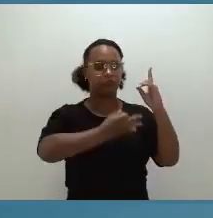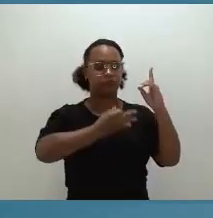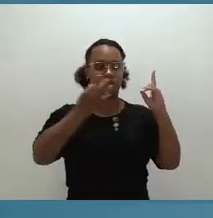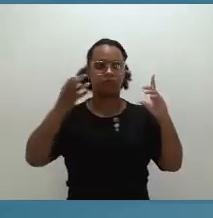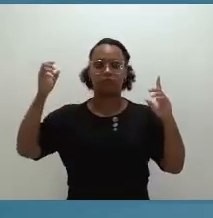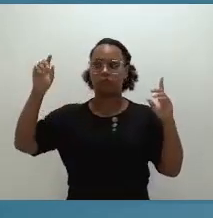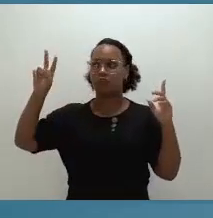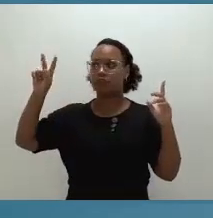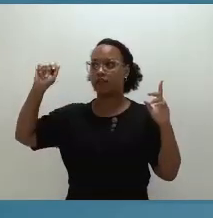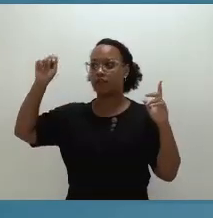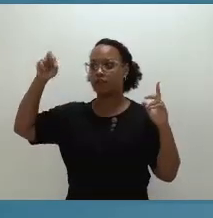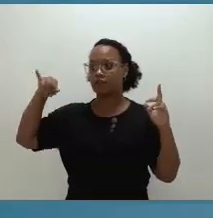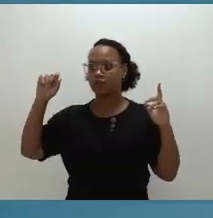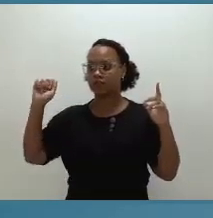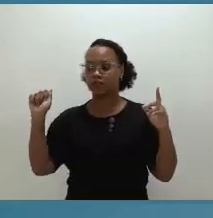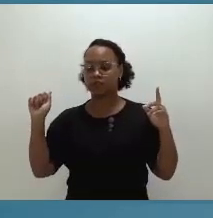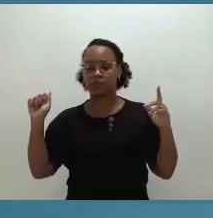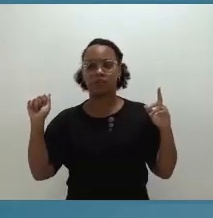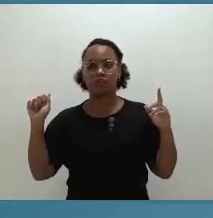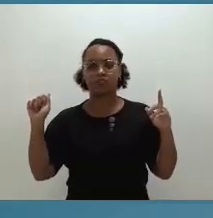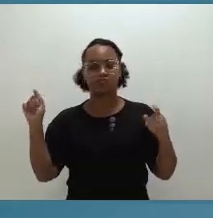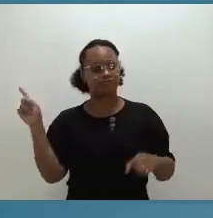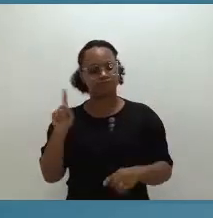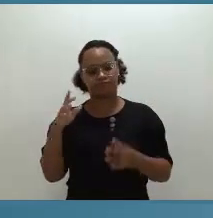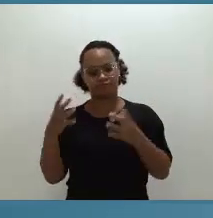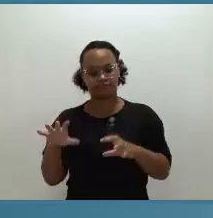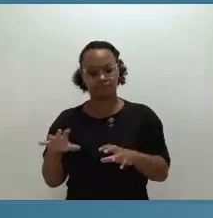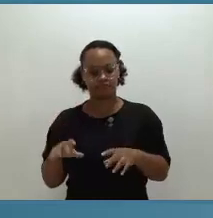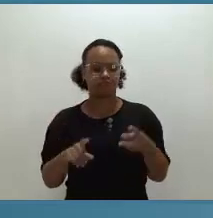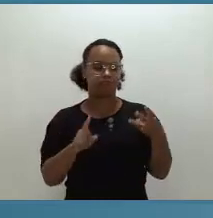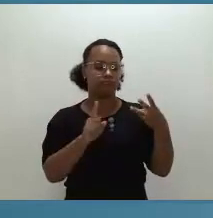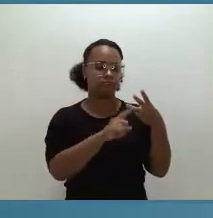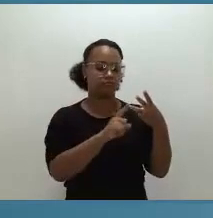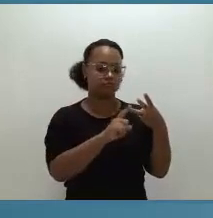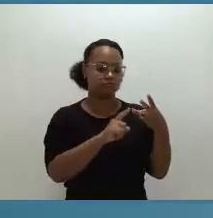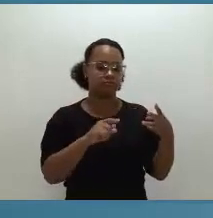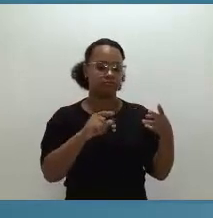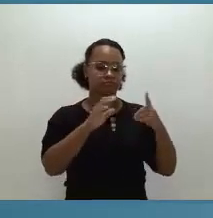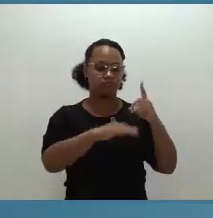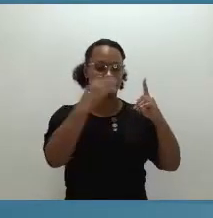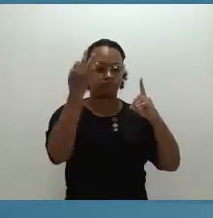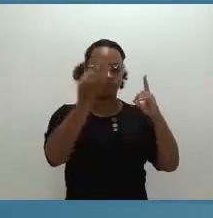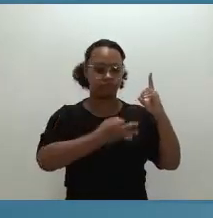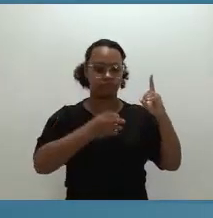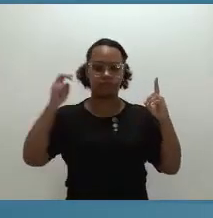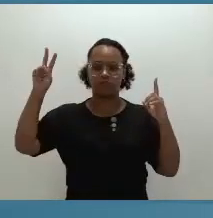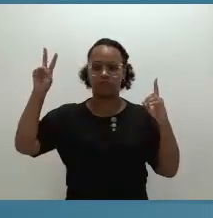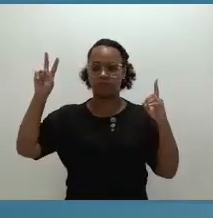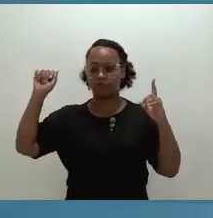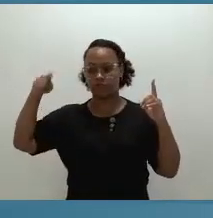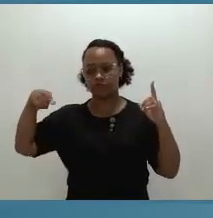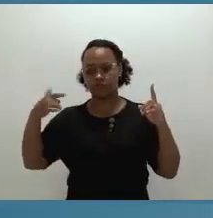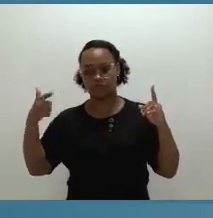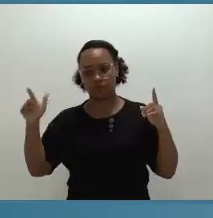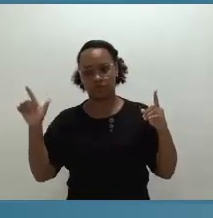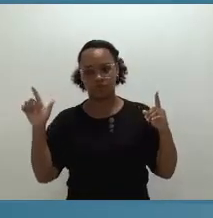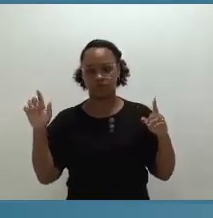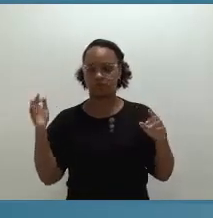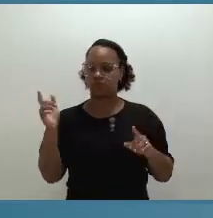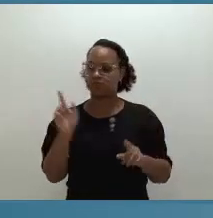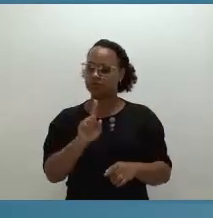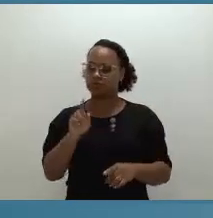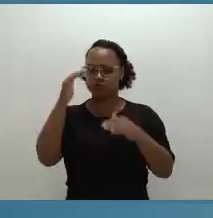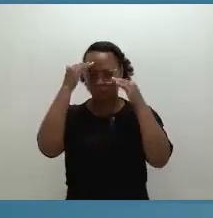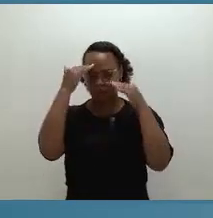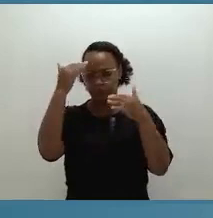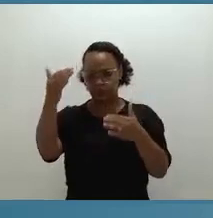Desembargadora Vânia Vittar. Não, desembargadora. Desembargadora Vânia Silveira. Não, desembargadora.